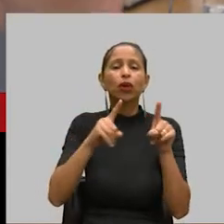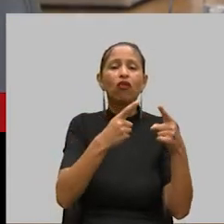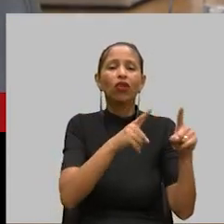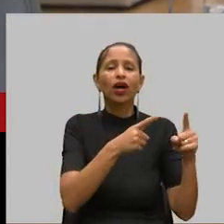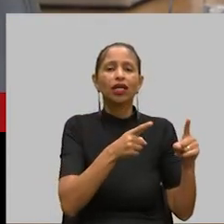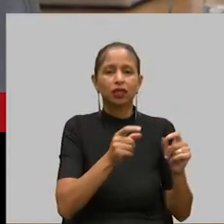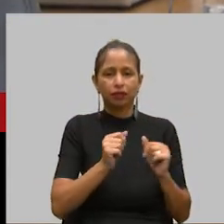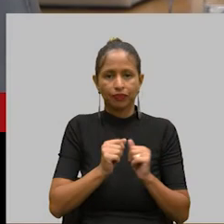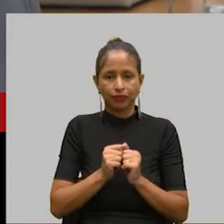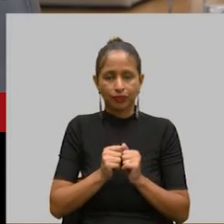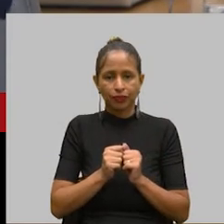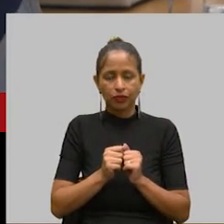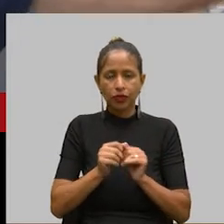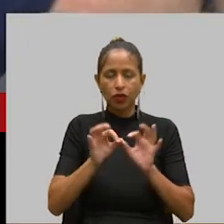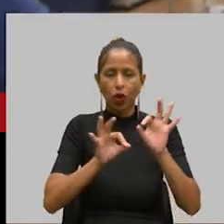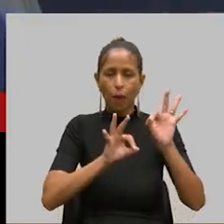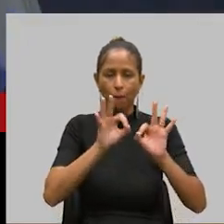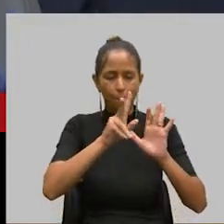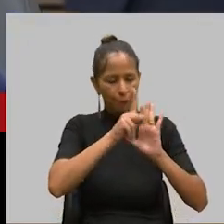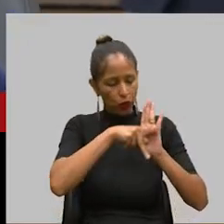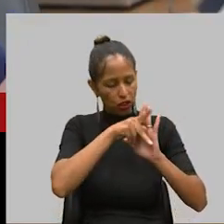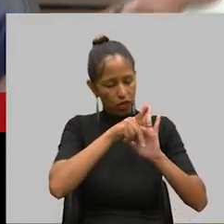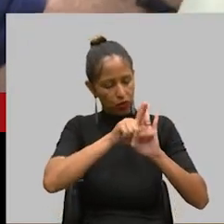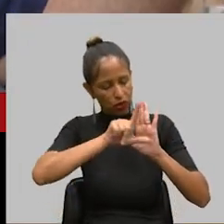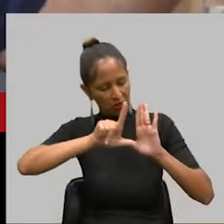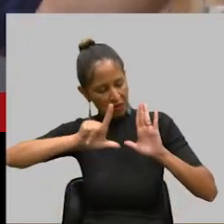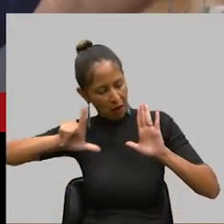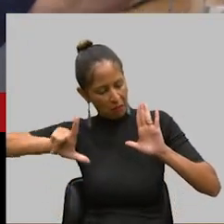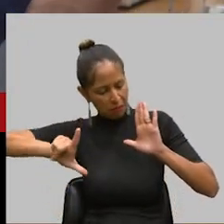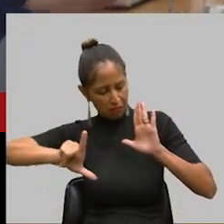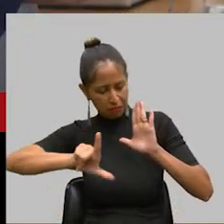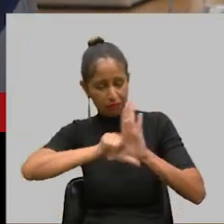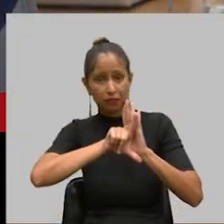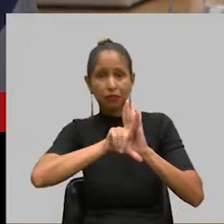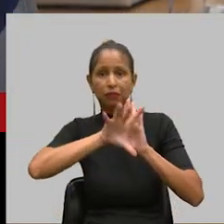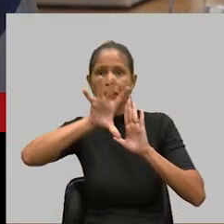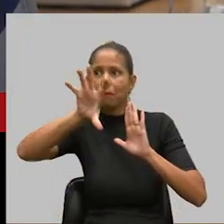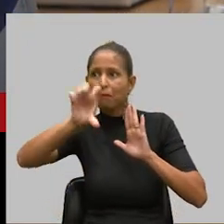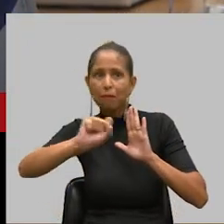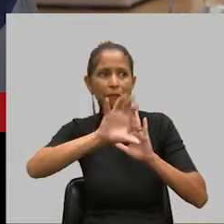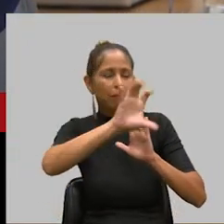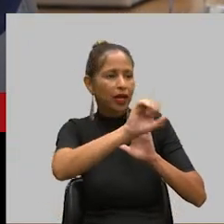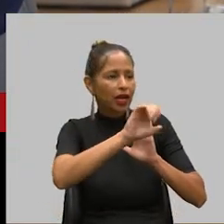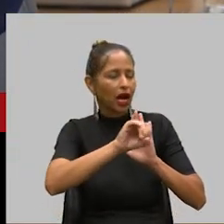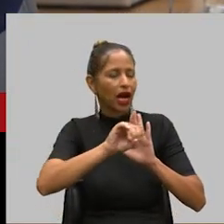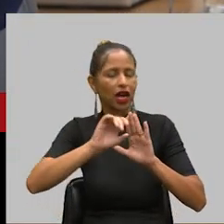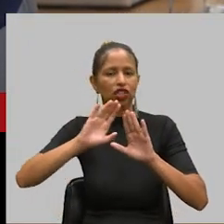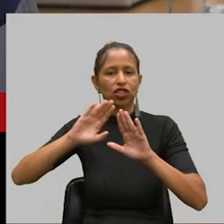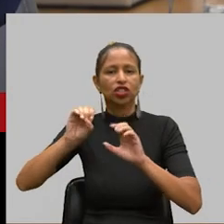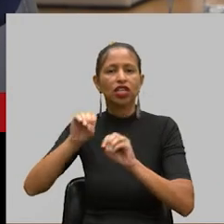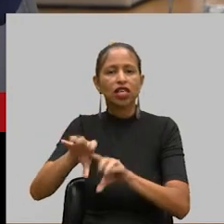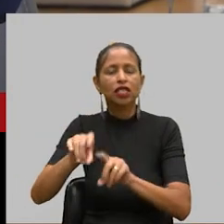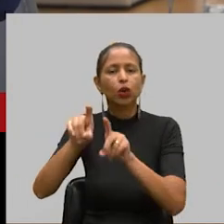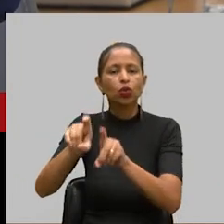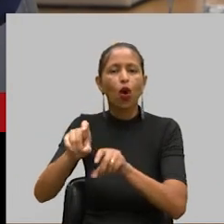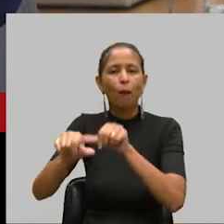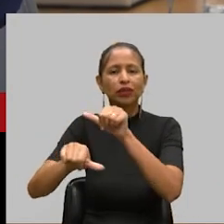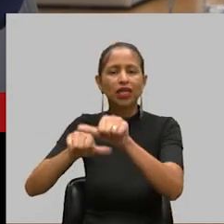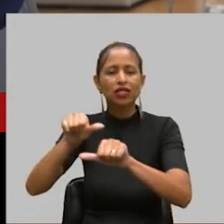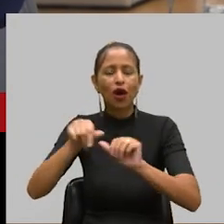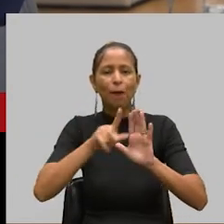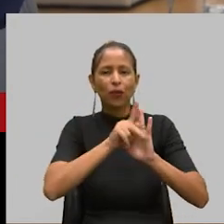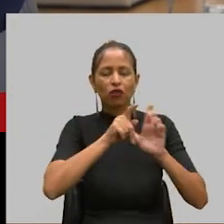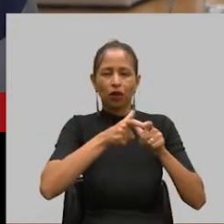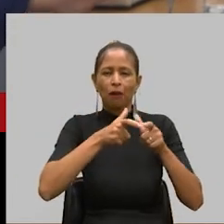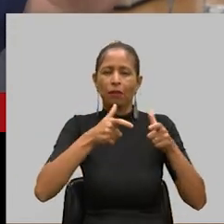fazer um projeto de lei mais amplo ele poderia por exemplo pegar as diretrizes da Educação do campo transformar el num projeto